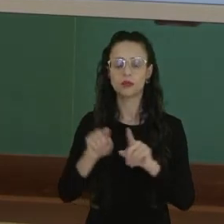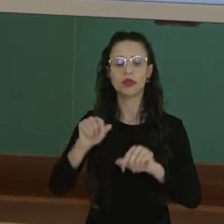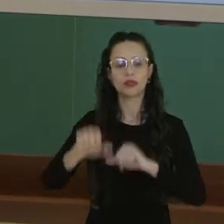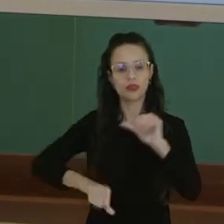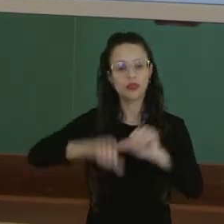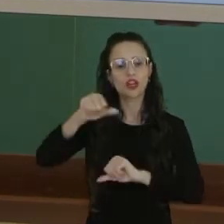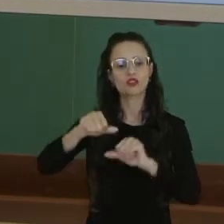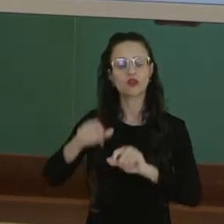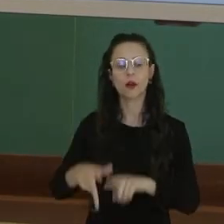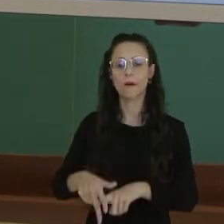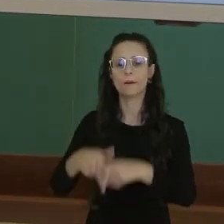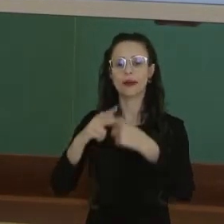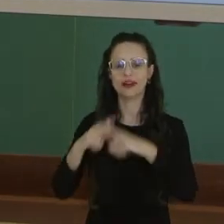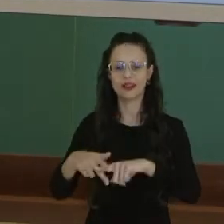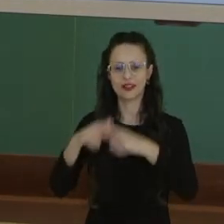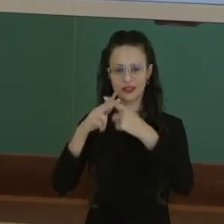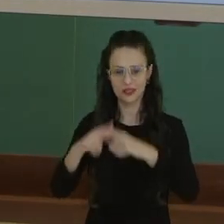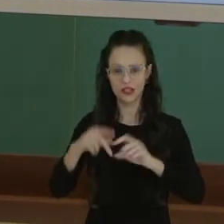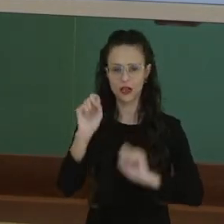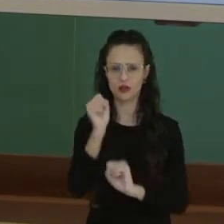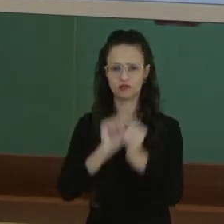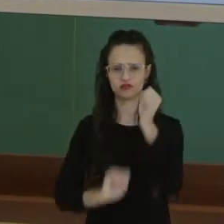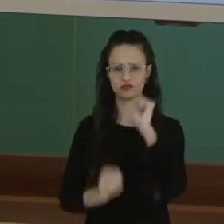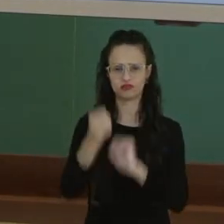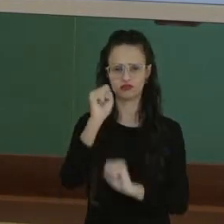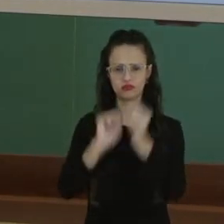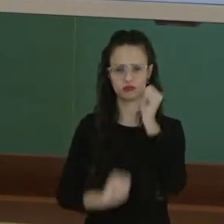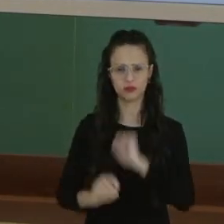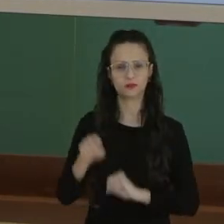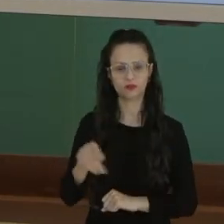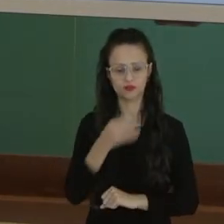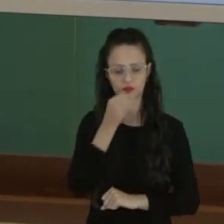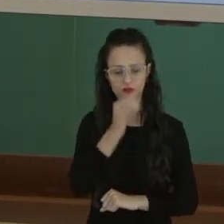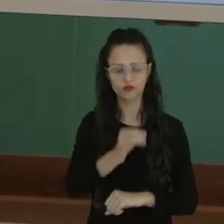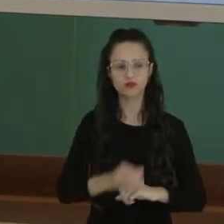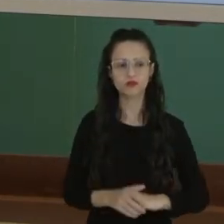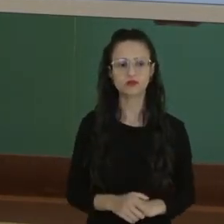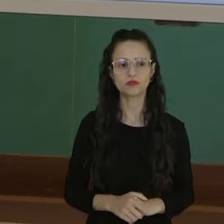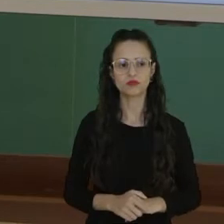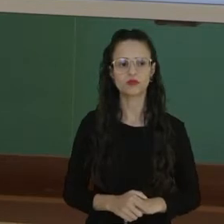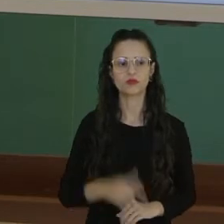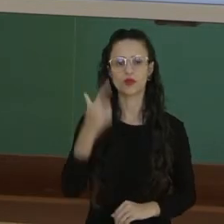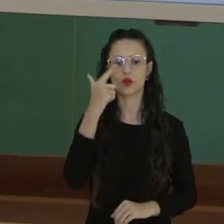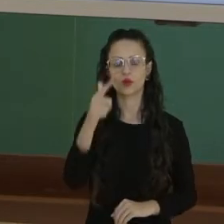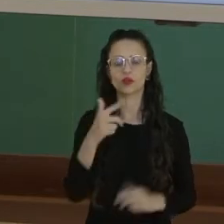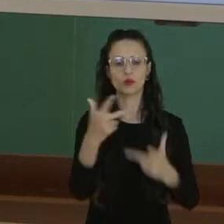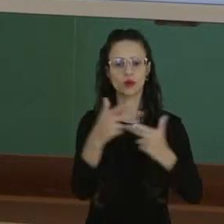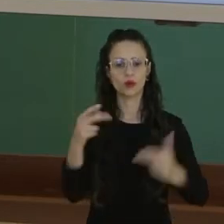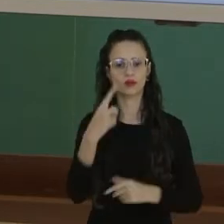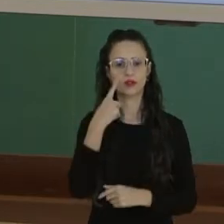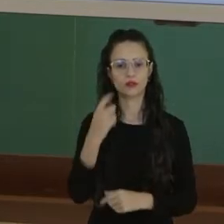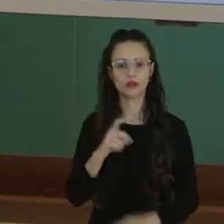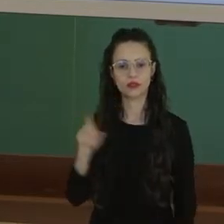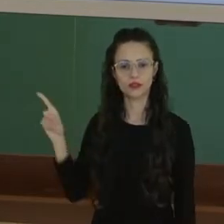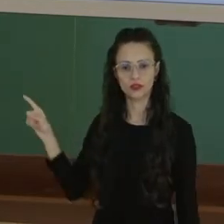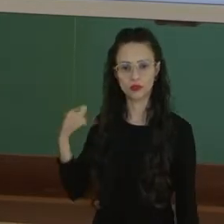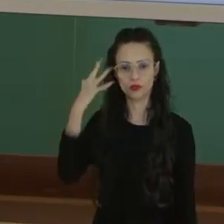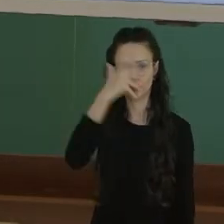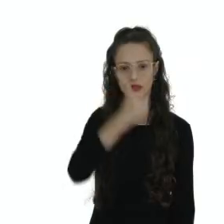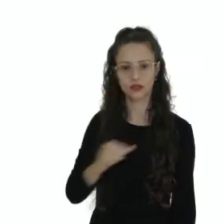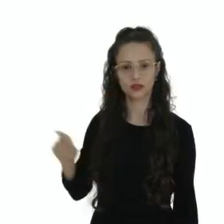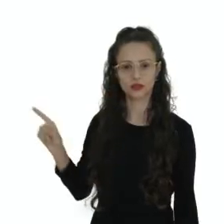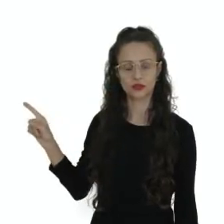energia mecânica. Certo? Bem, uma outra ideia interessante, né? Veja esse GIF que bonito, você